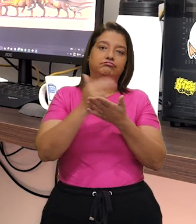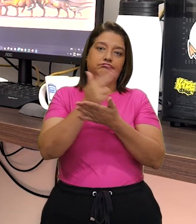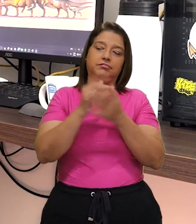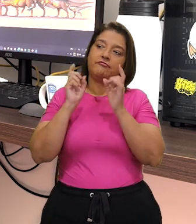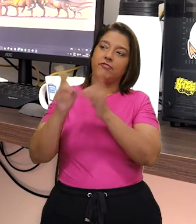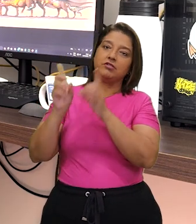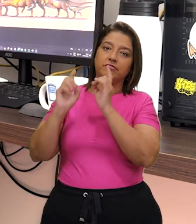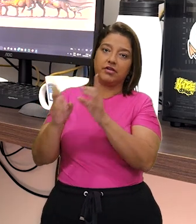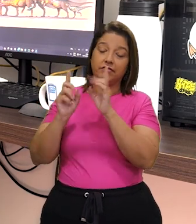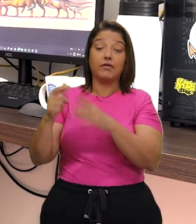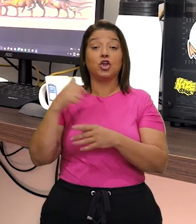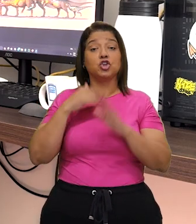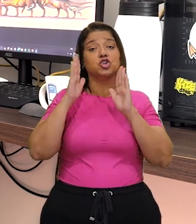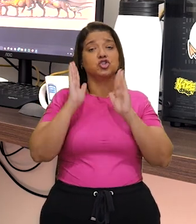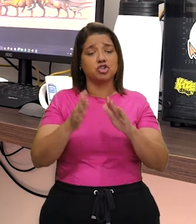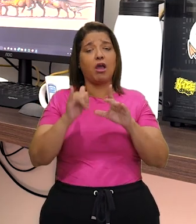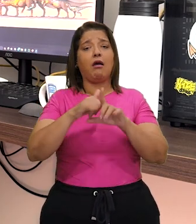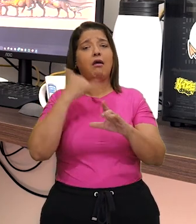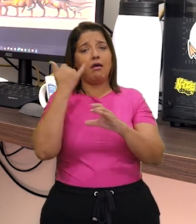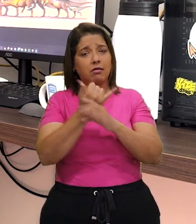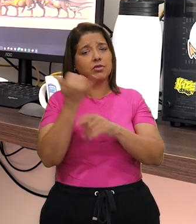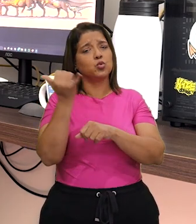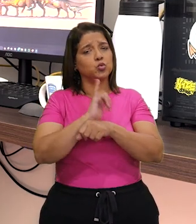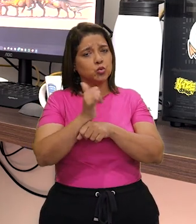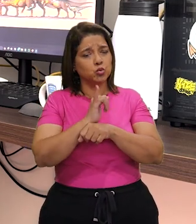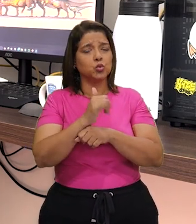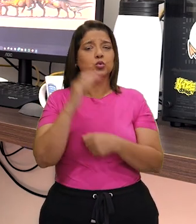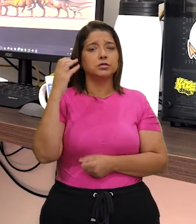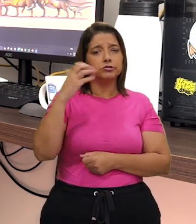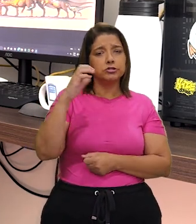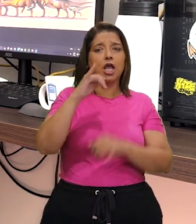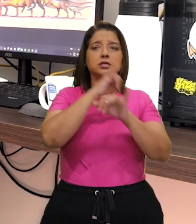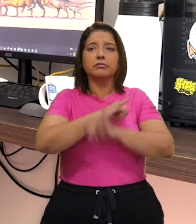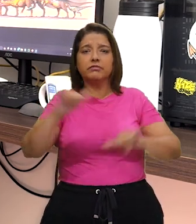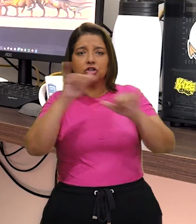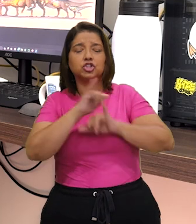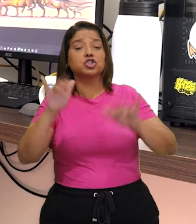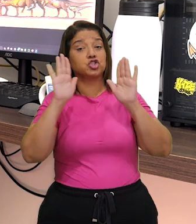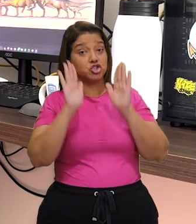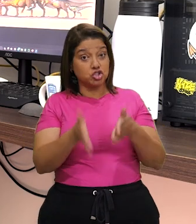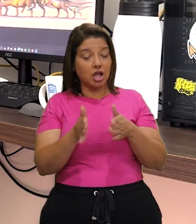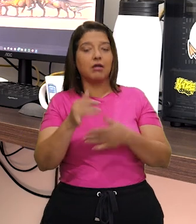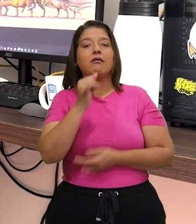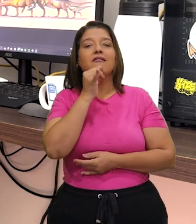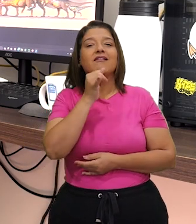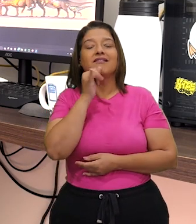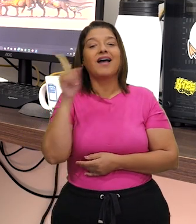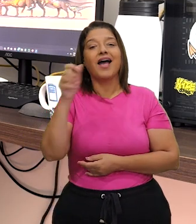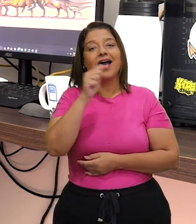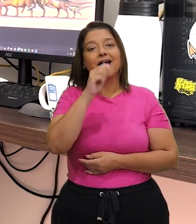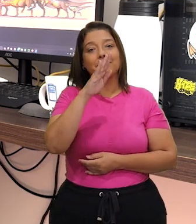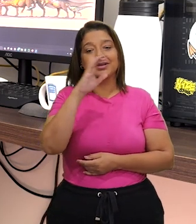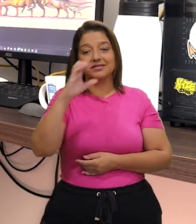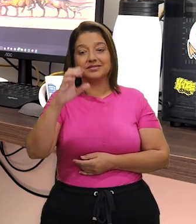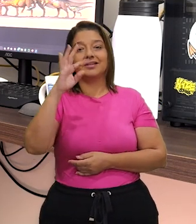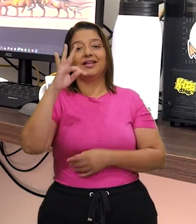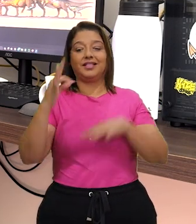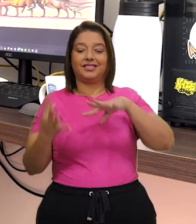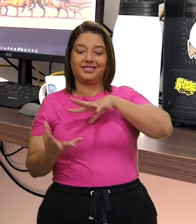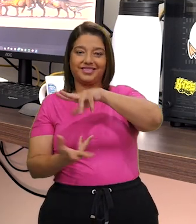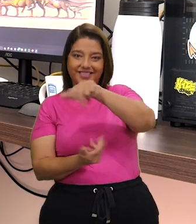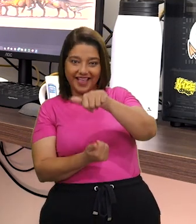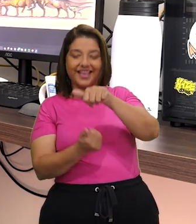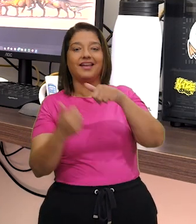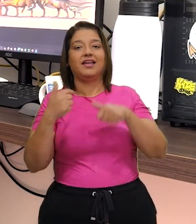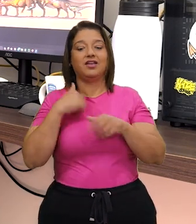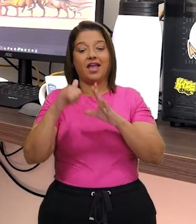em alguns canais do YouTube n de ciência de divulgação Científica um exemplo é o abc Terra é um canal que eu tô fazendo